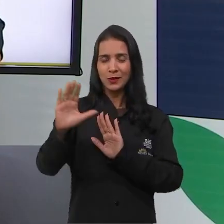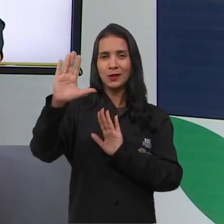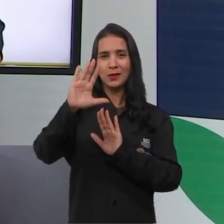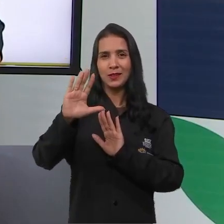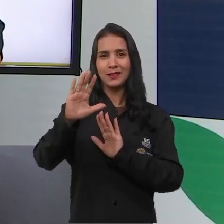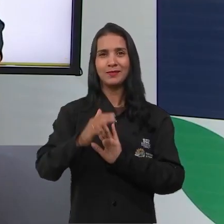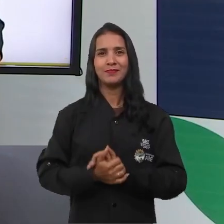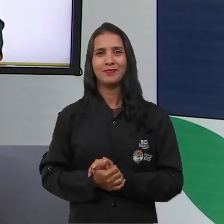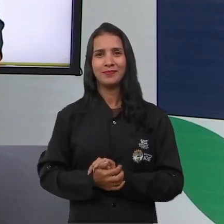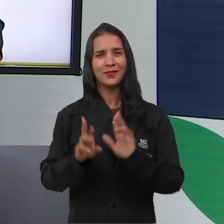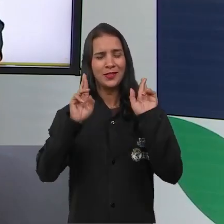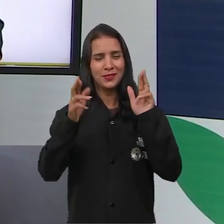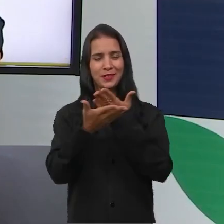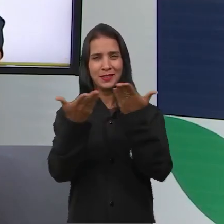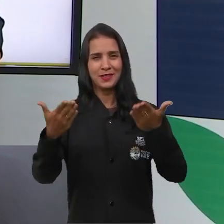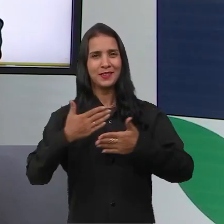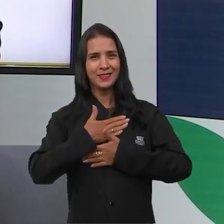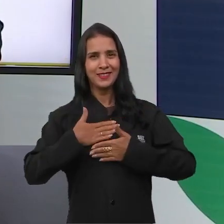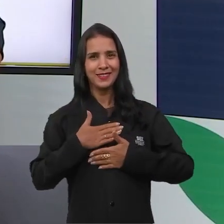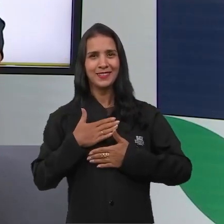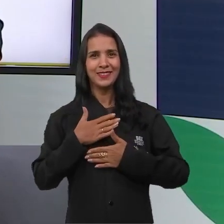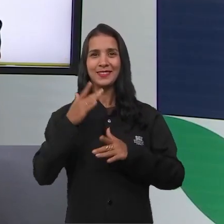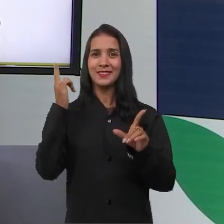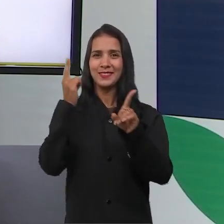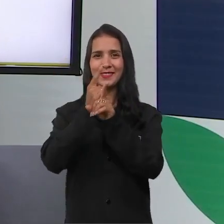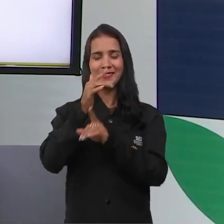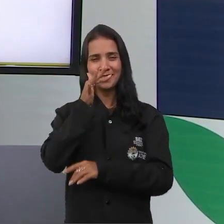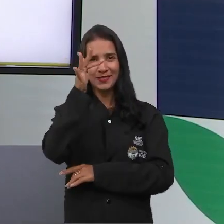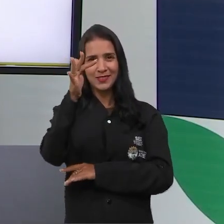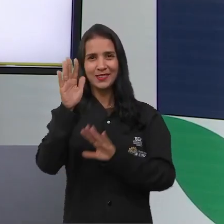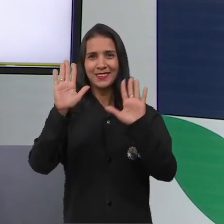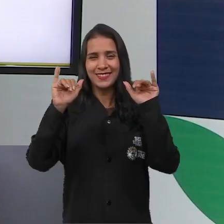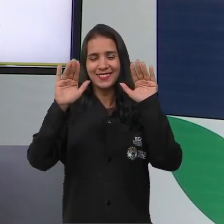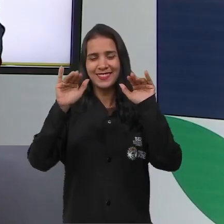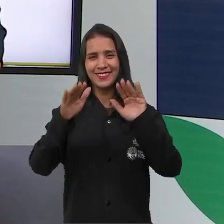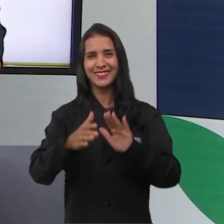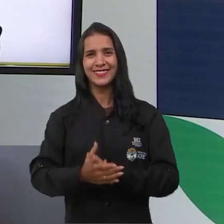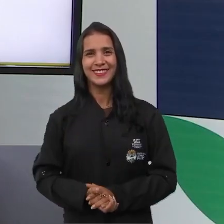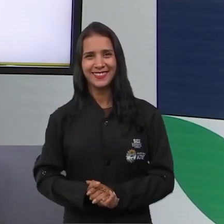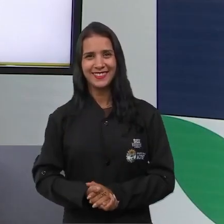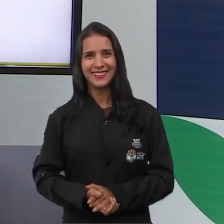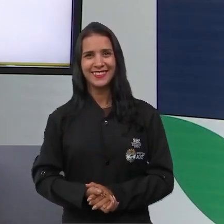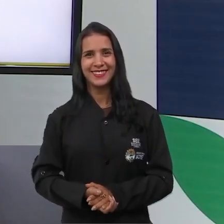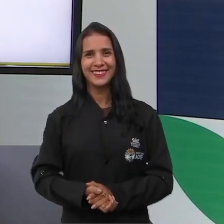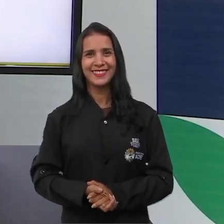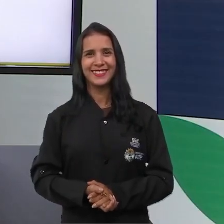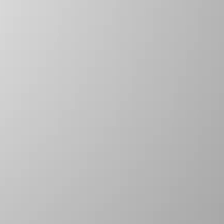Espero que vocês tenham gostado e até um próximo encontro. Tchau, tchau.